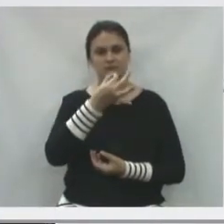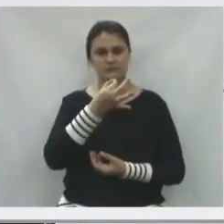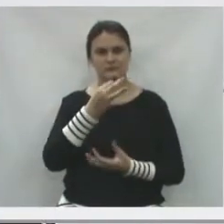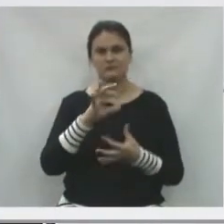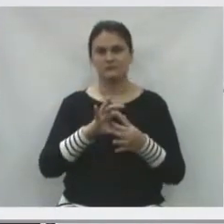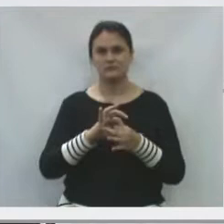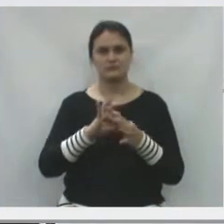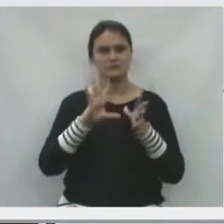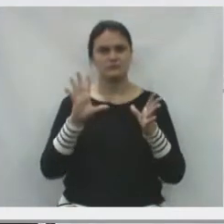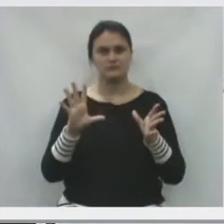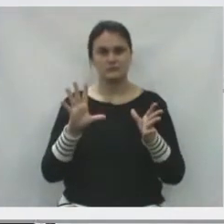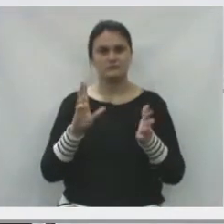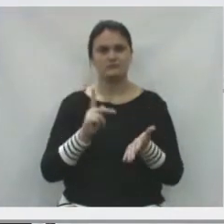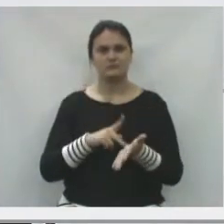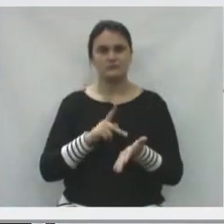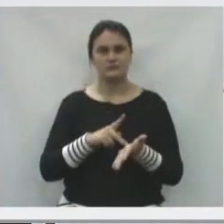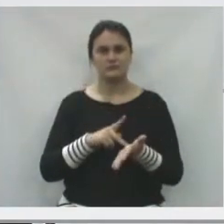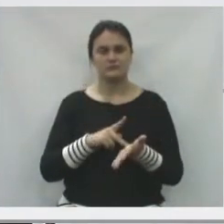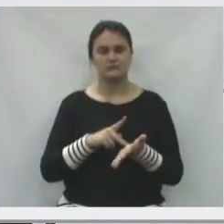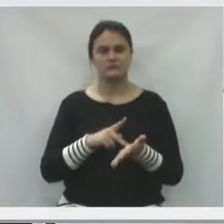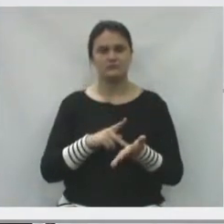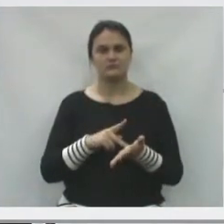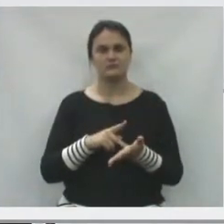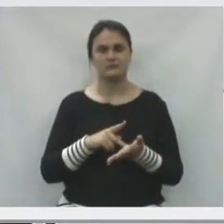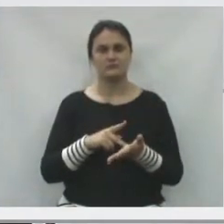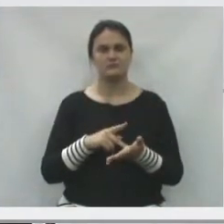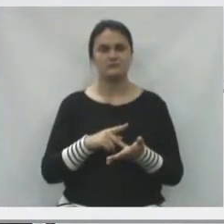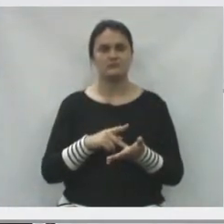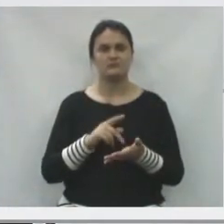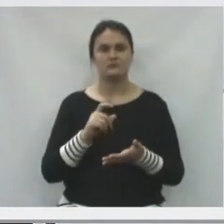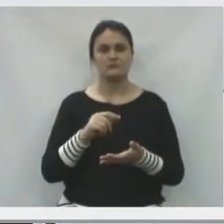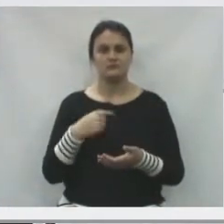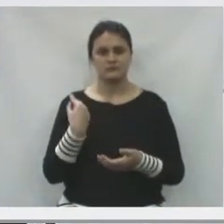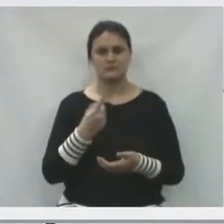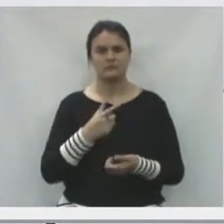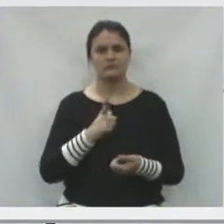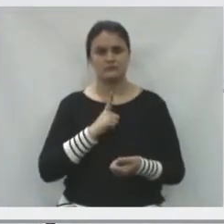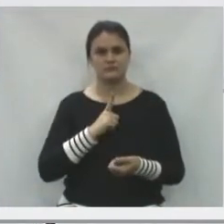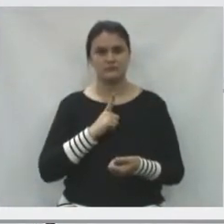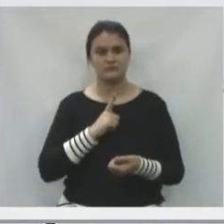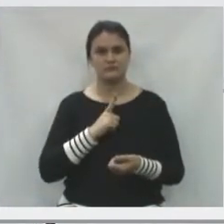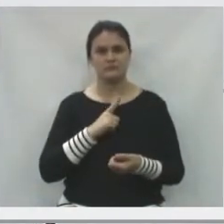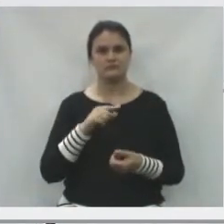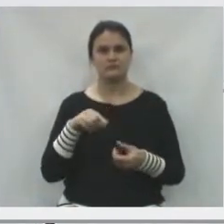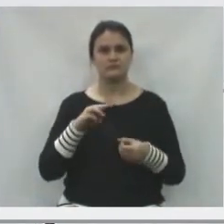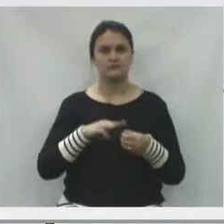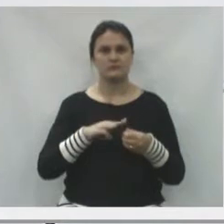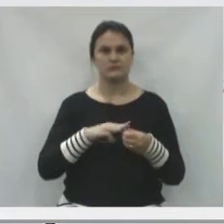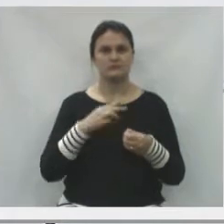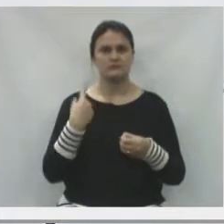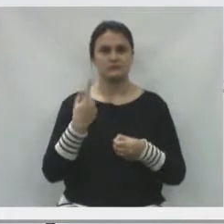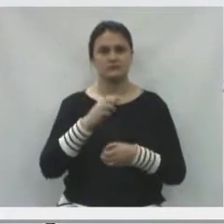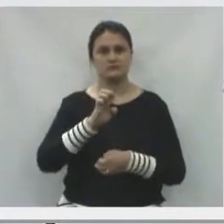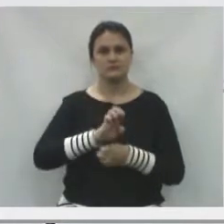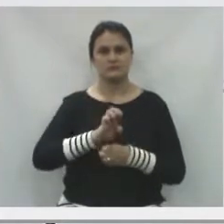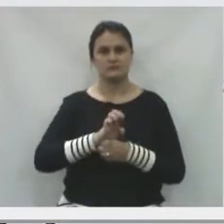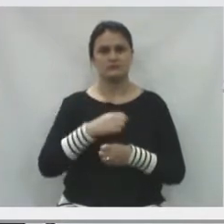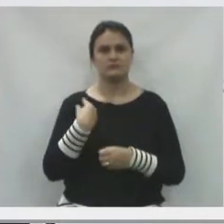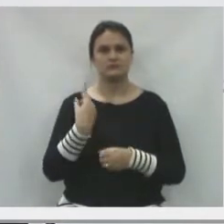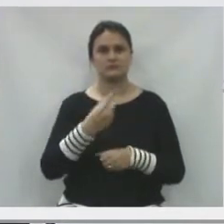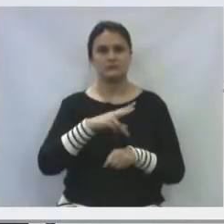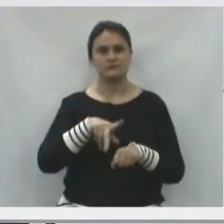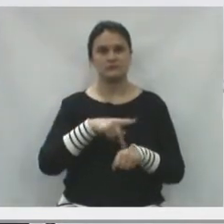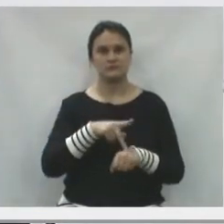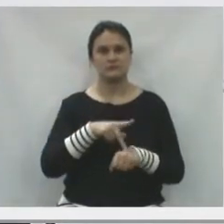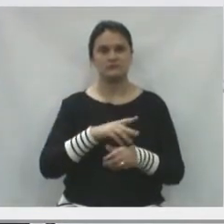a democracia real que devemos ter no nosso município, no nosso estado, no nosso